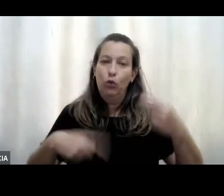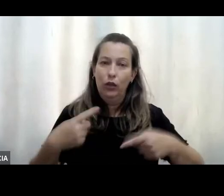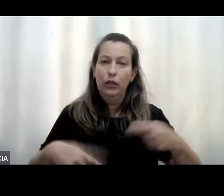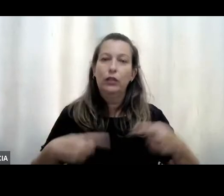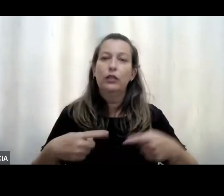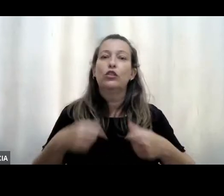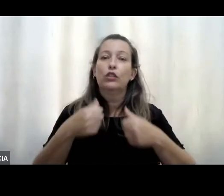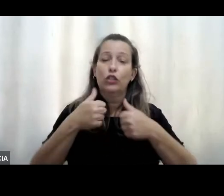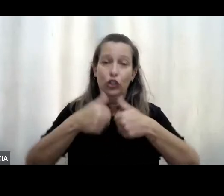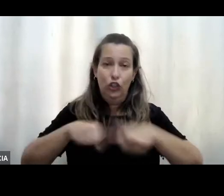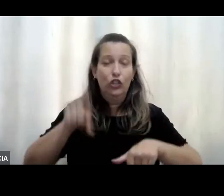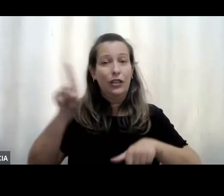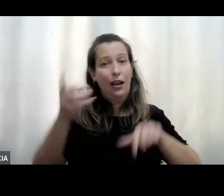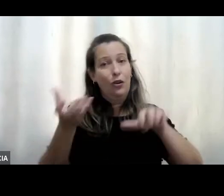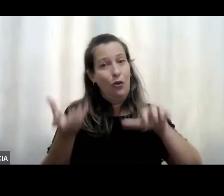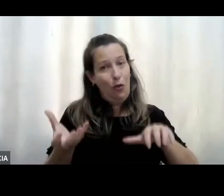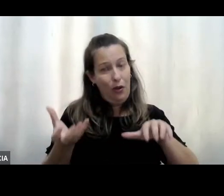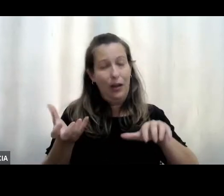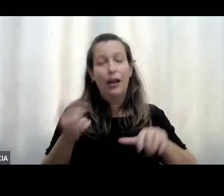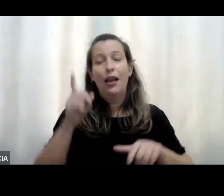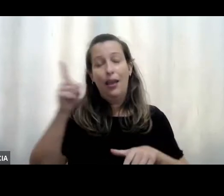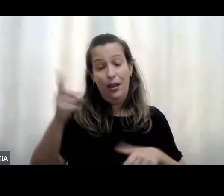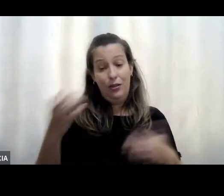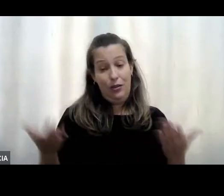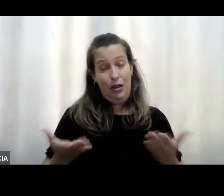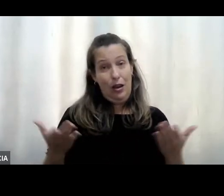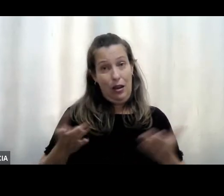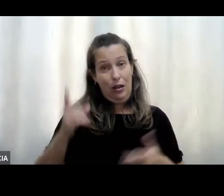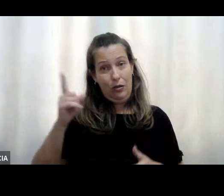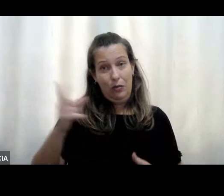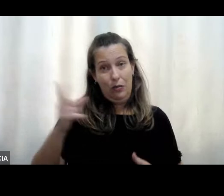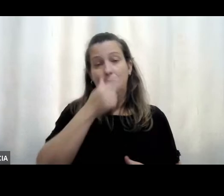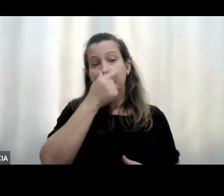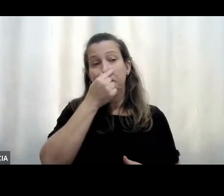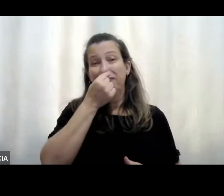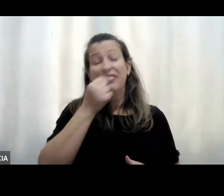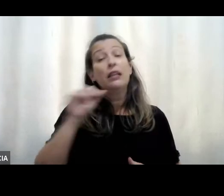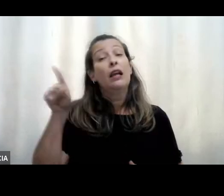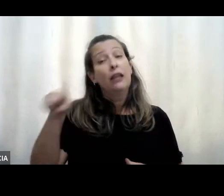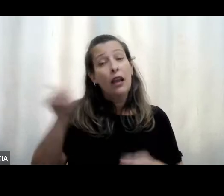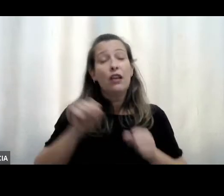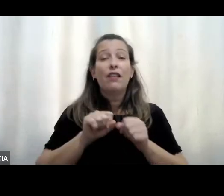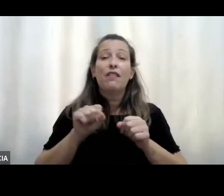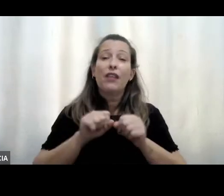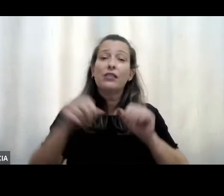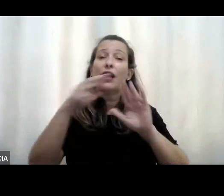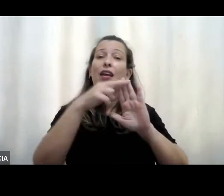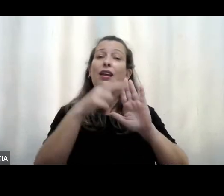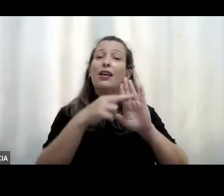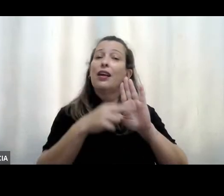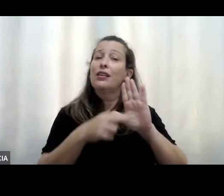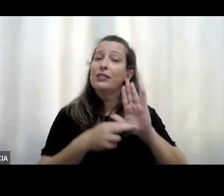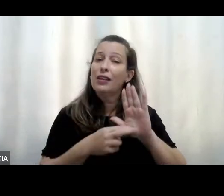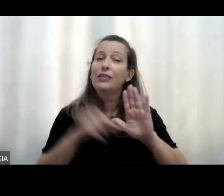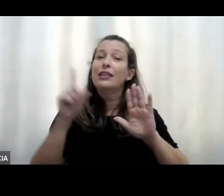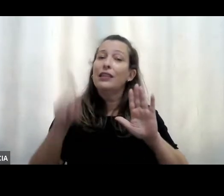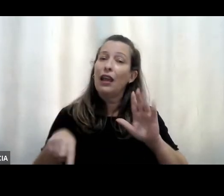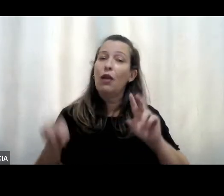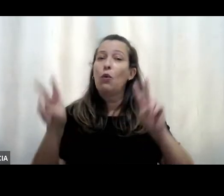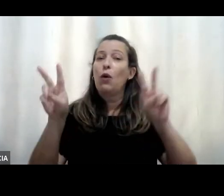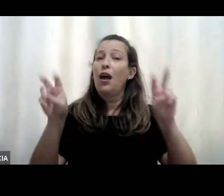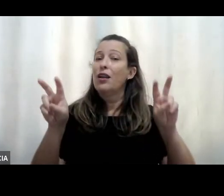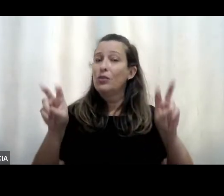Congresso, nesses anos de democracia recente, né, redemocratização recente, eles façam a regulamentação de um assunto que interessa a eles